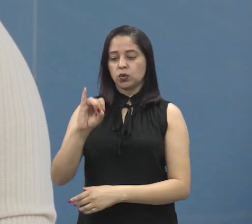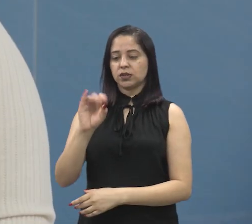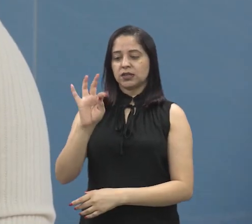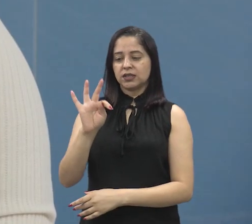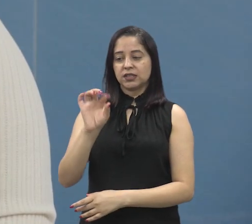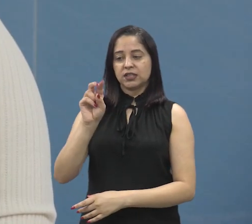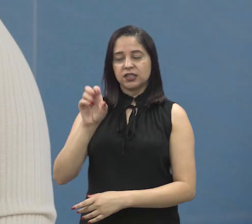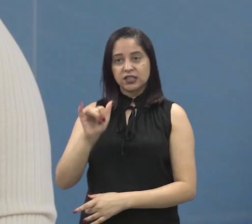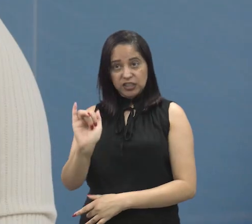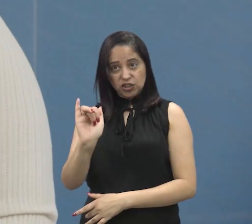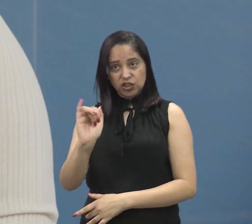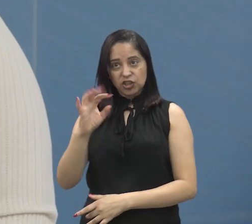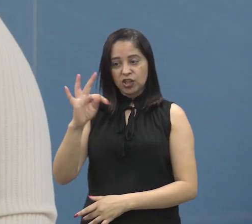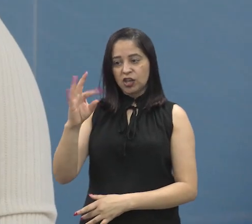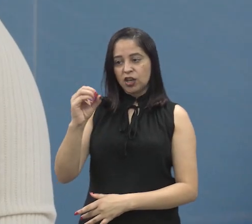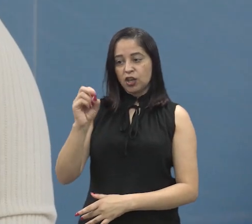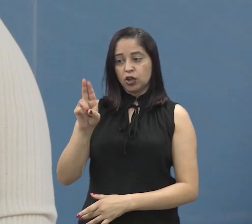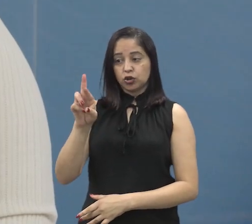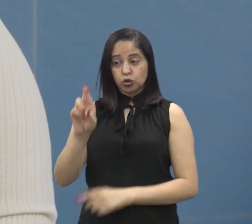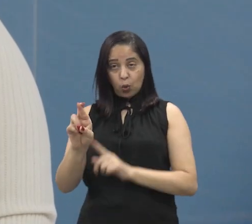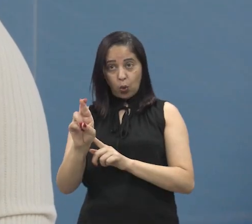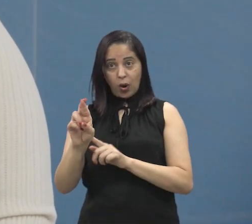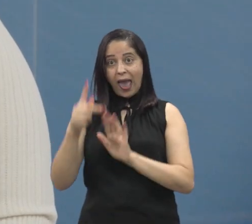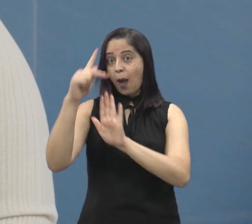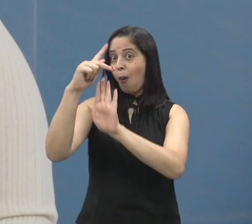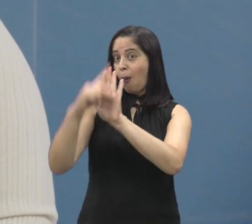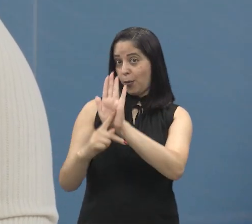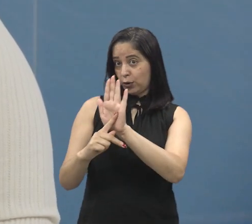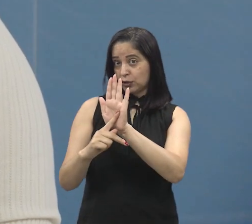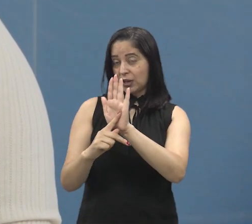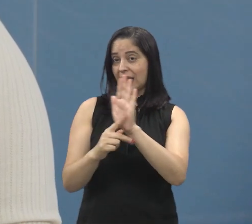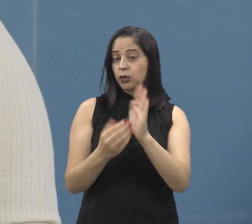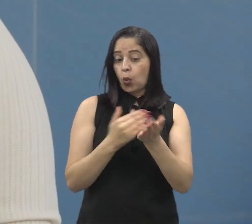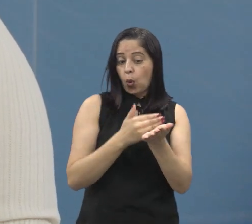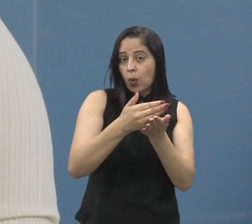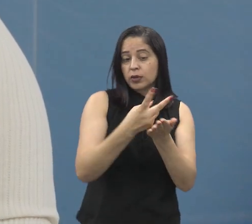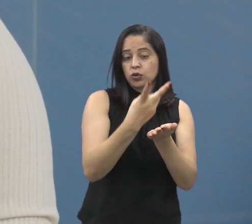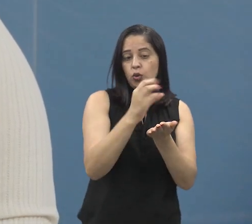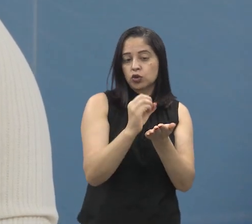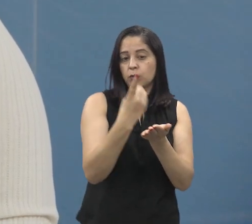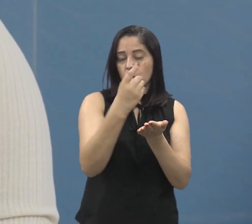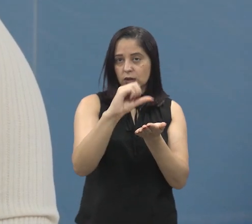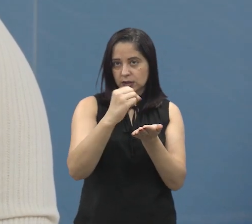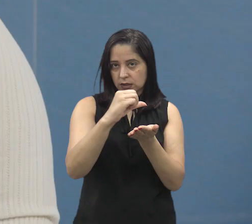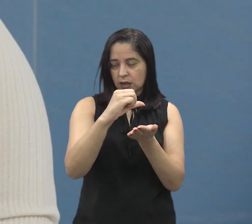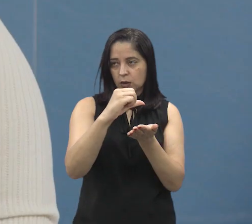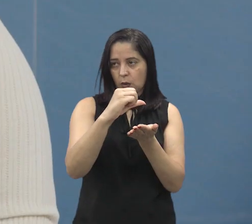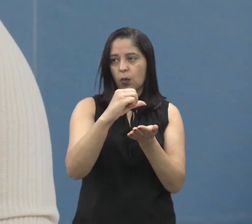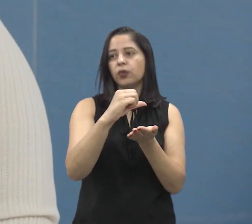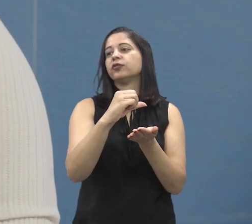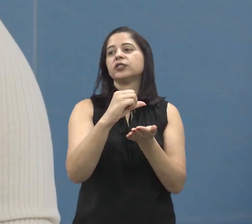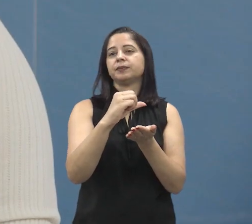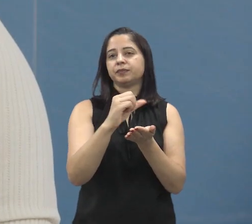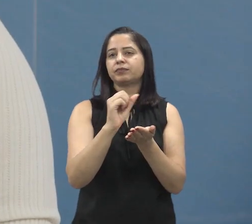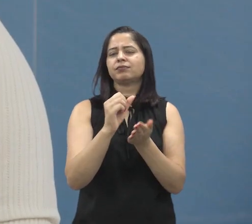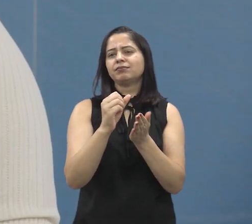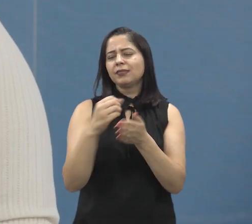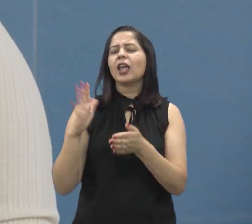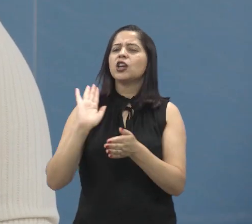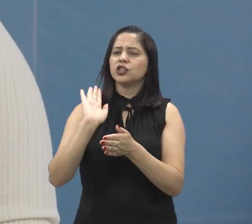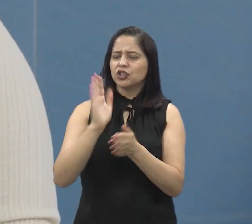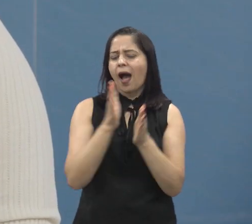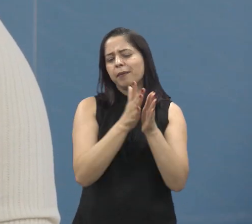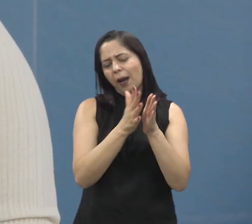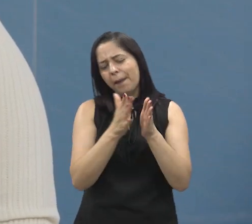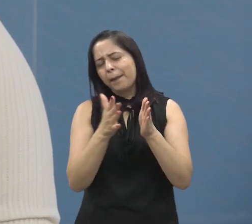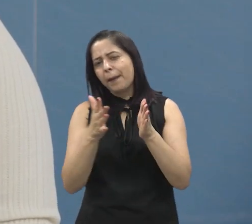programa. Ele iniciou aí em 2019, já tem uma bagagem e